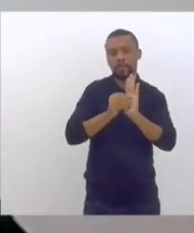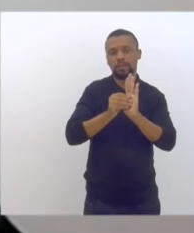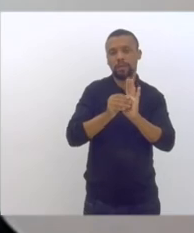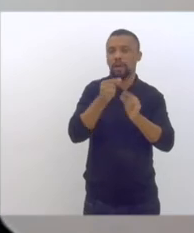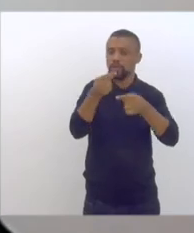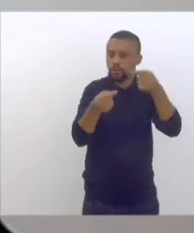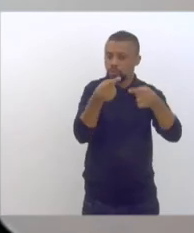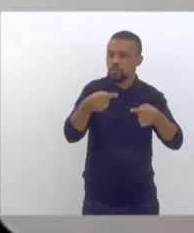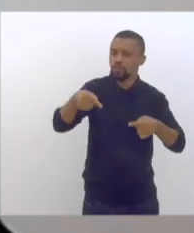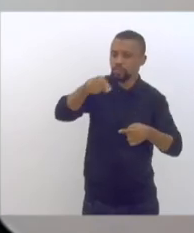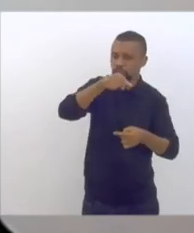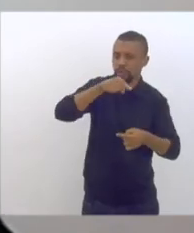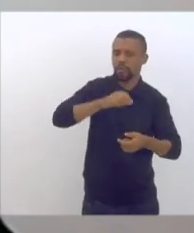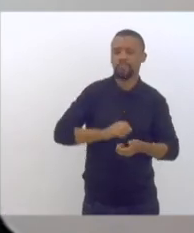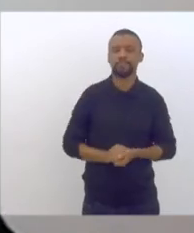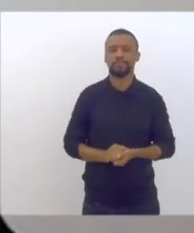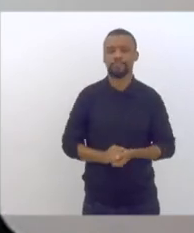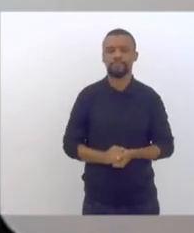discussão